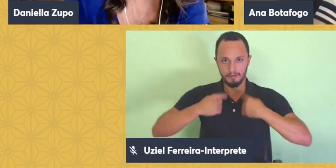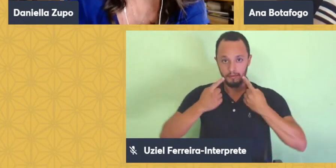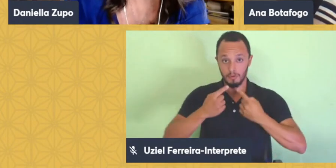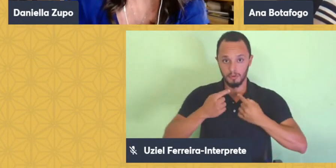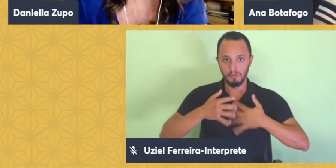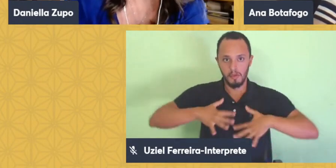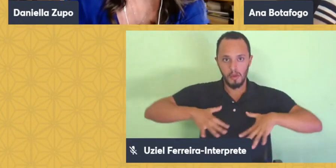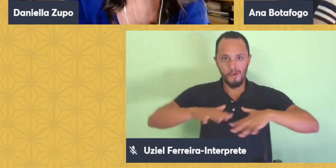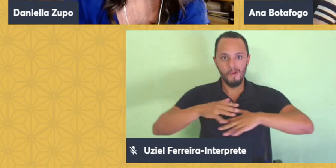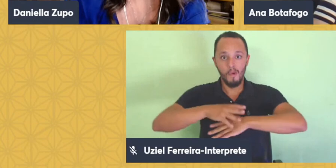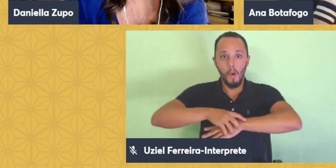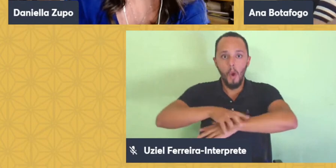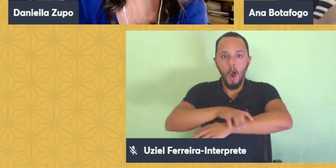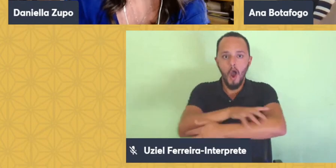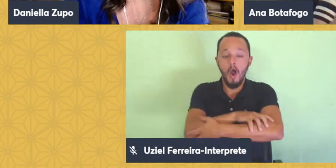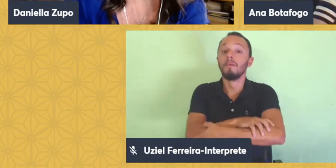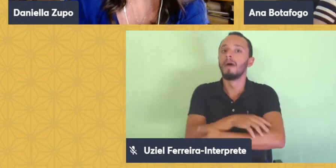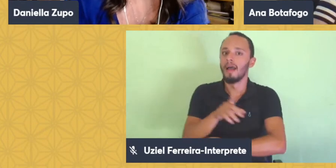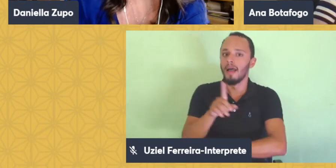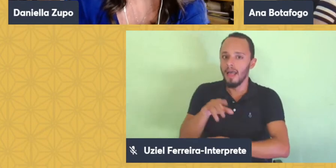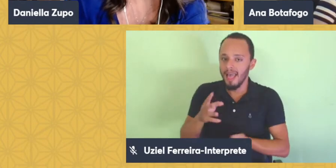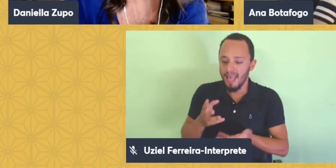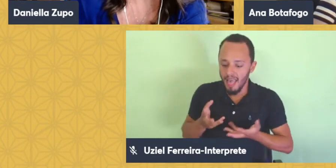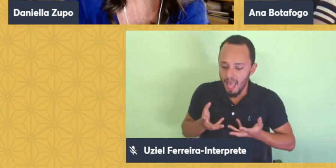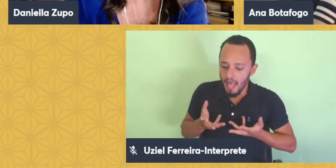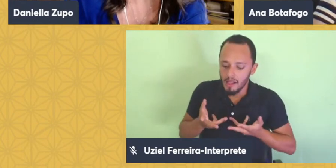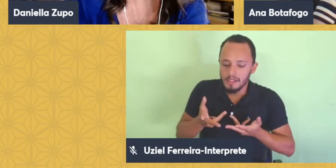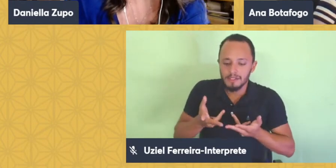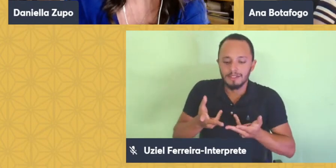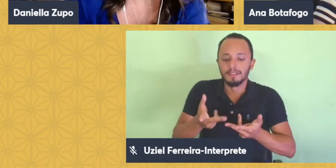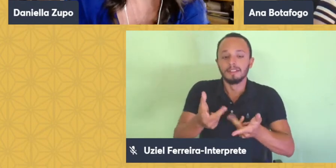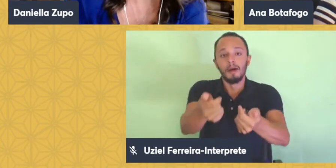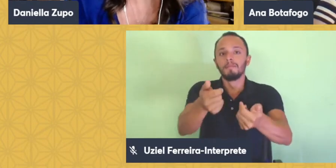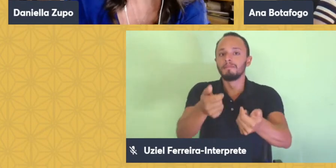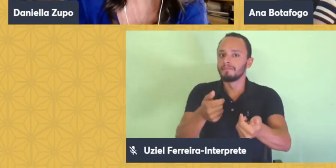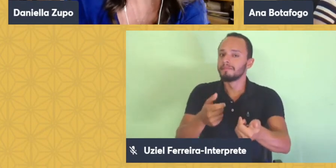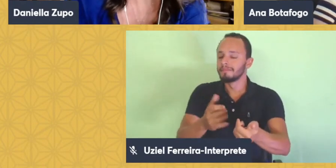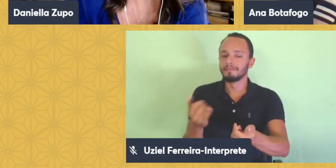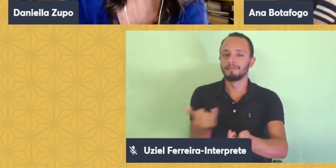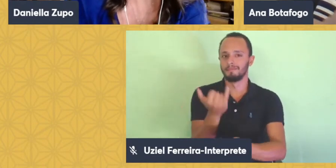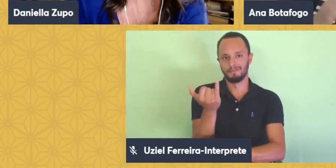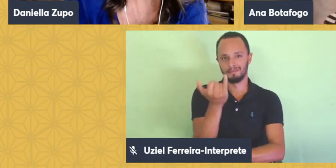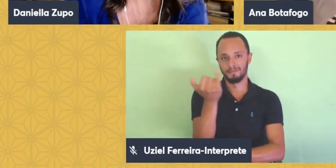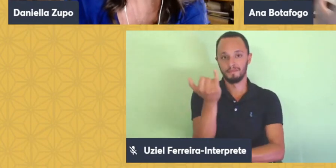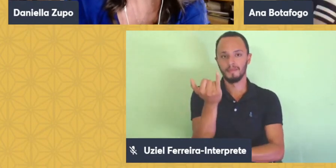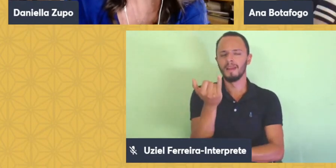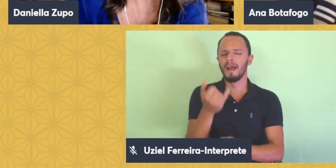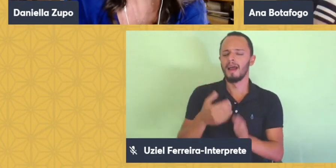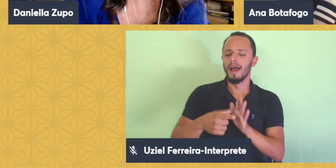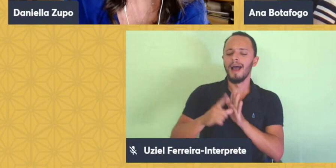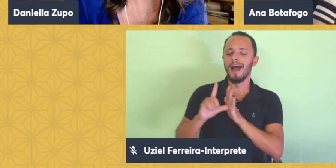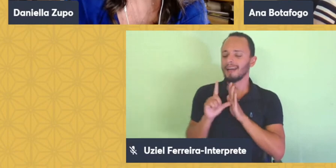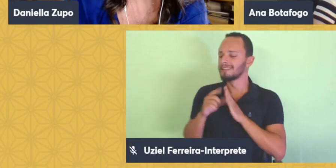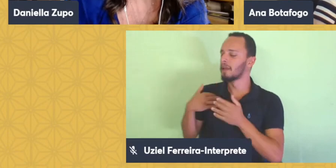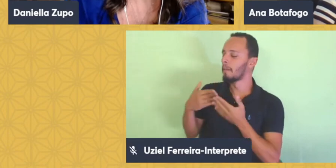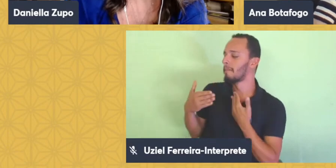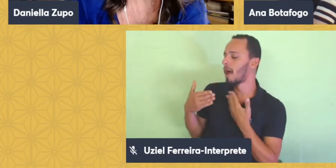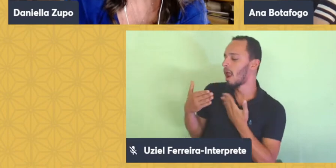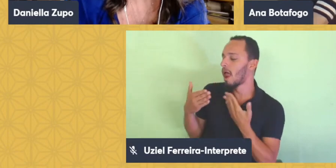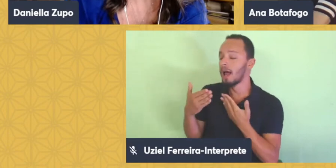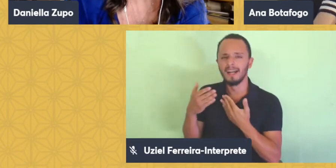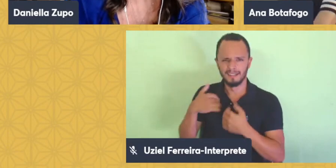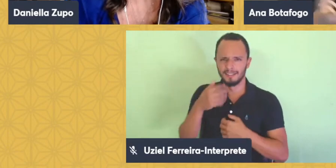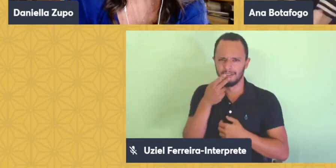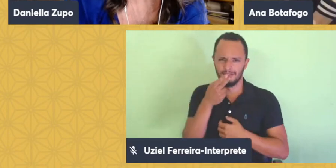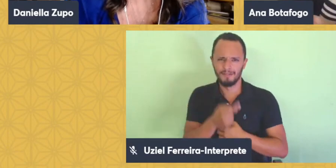grande né Daniela e nós que já tivemos uma conversa prévia e a gente viu como esse universo é